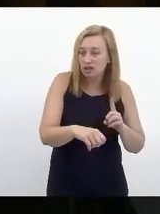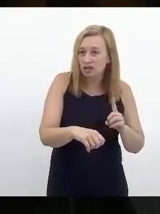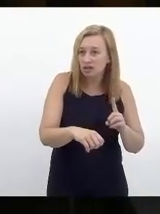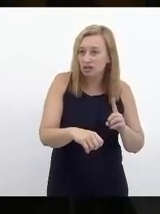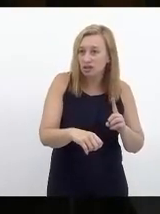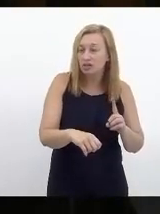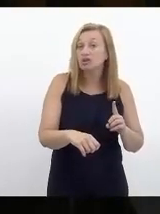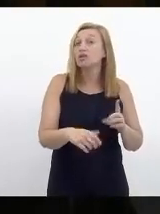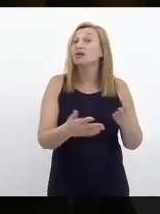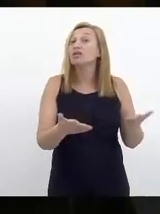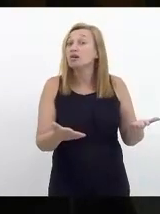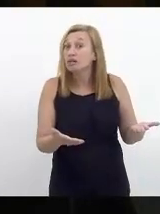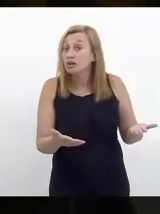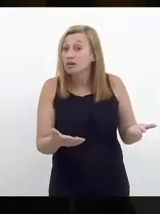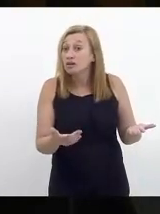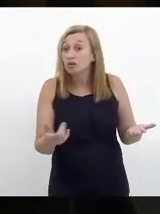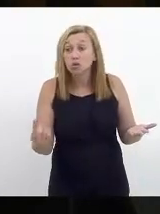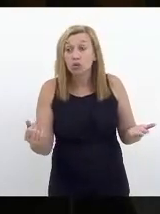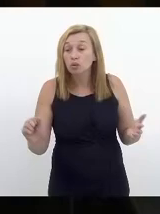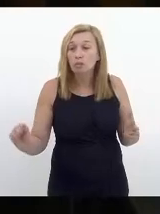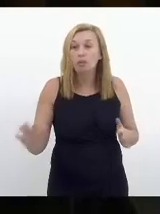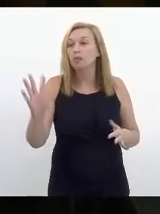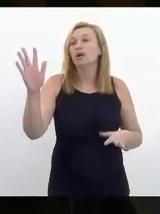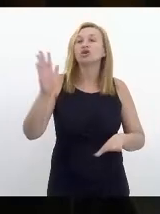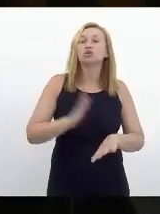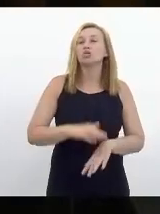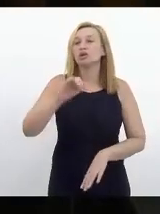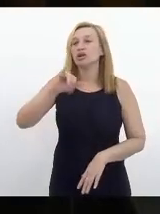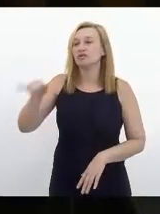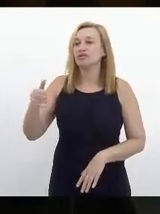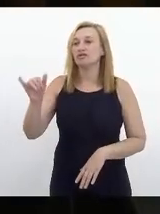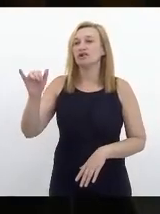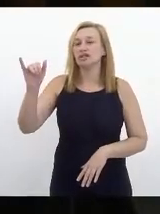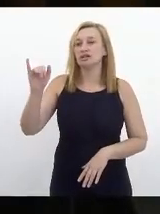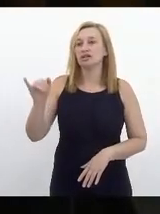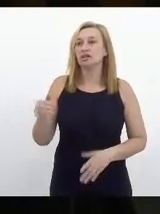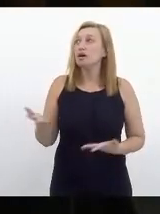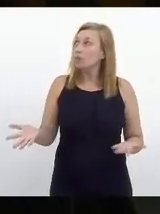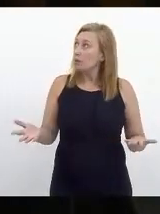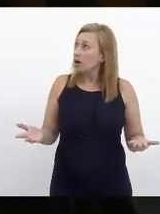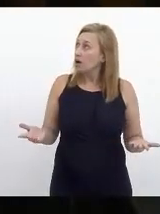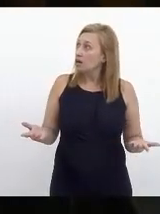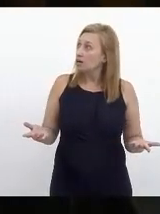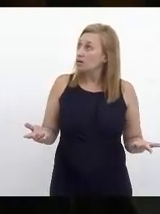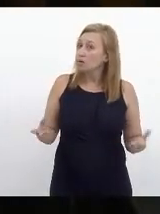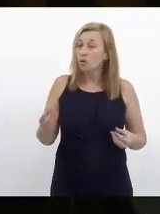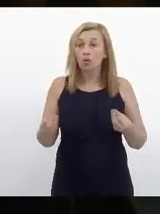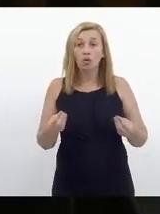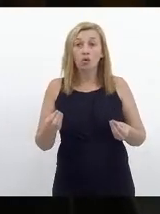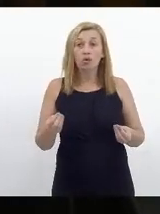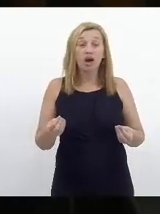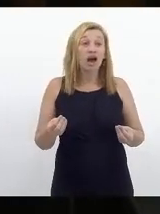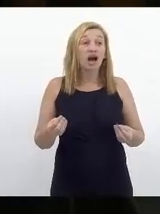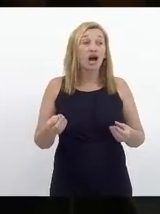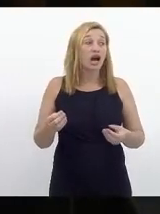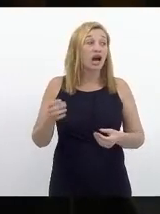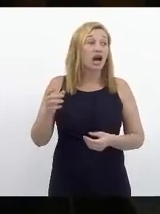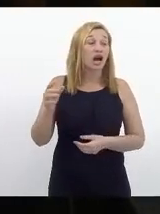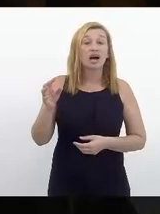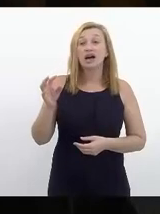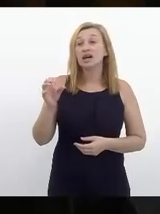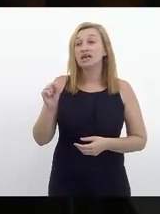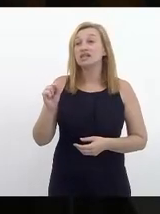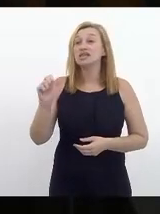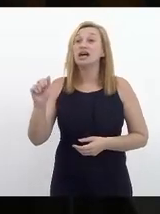pleno valor, ele aumentou mais que a inflação. Aí, quando você, mas aumentou mais, mas foi a entre safra.